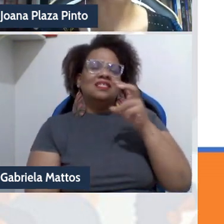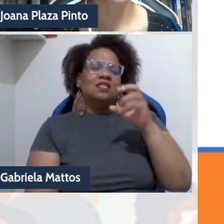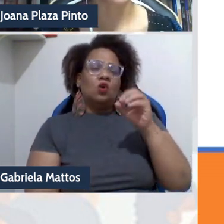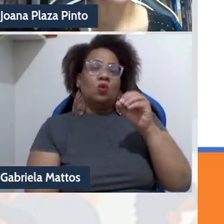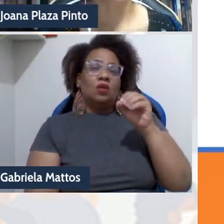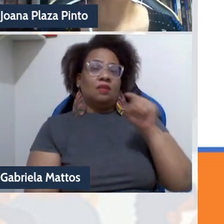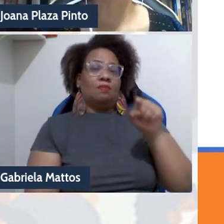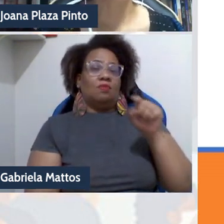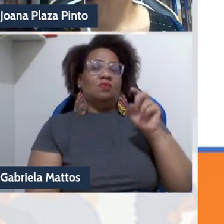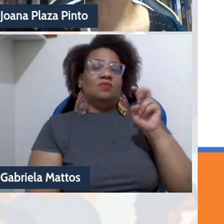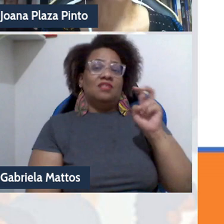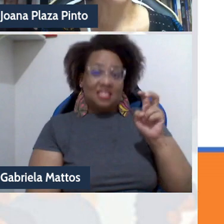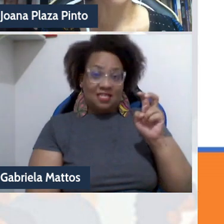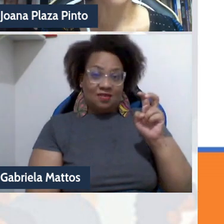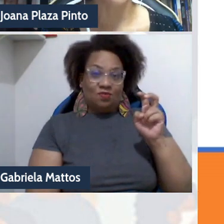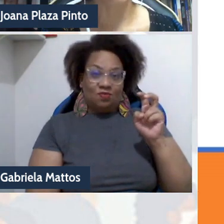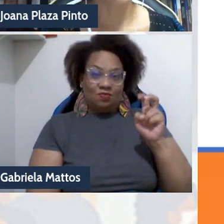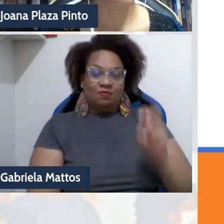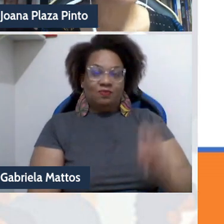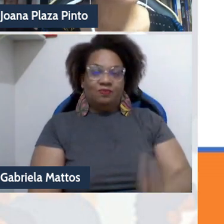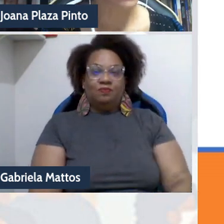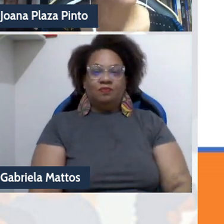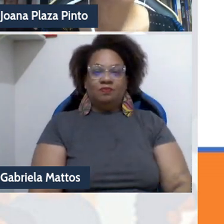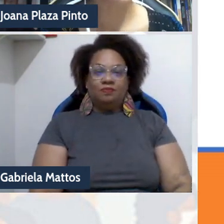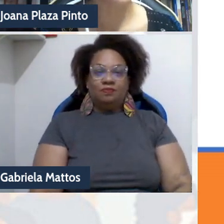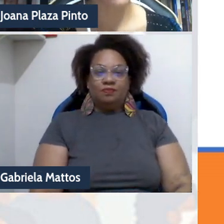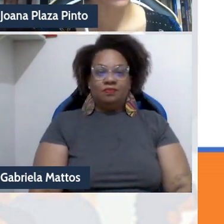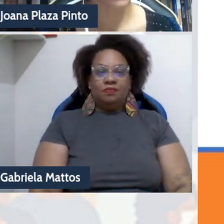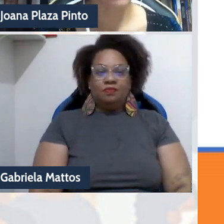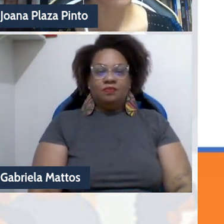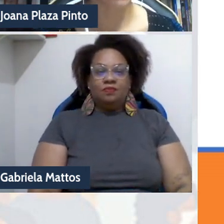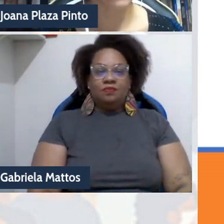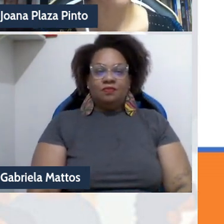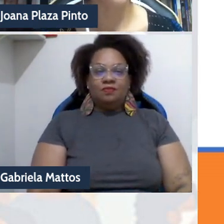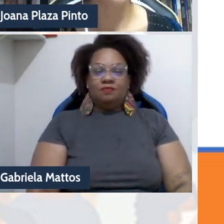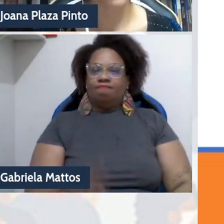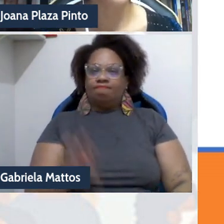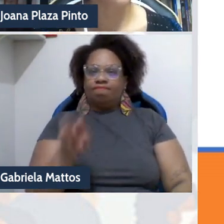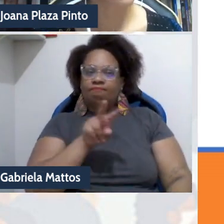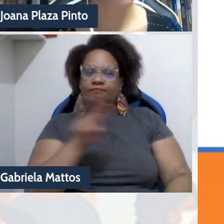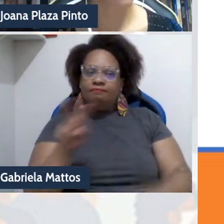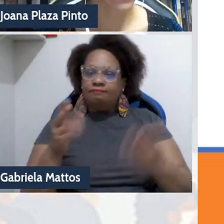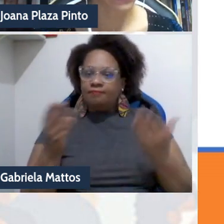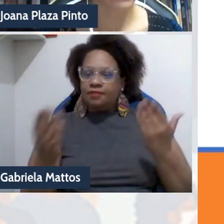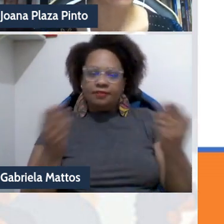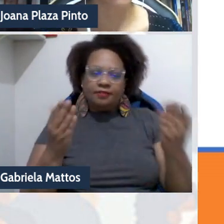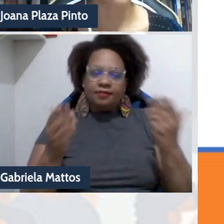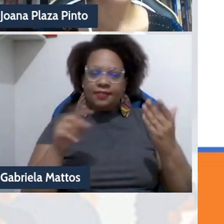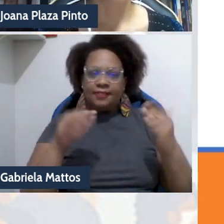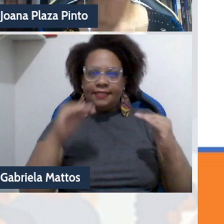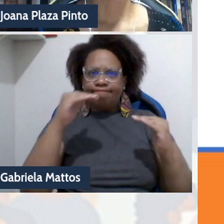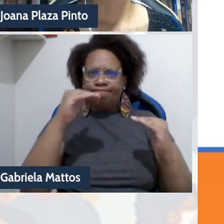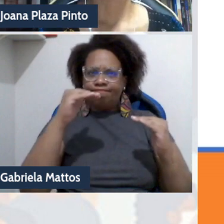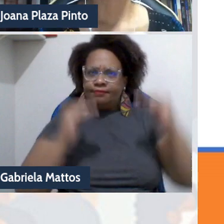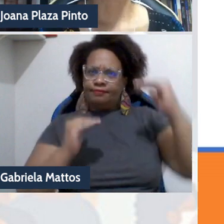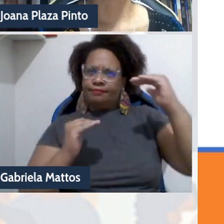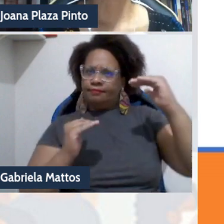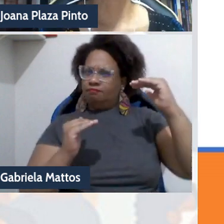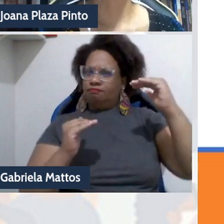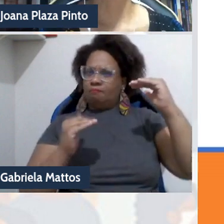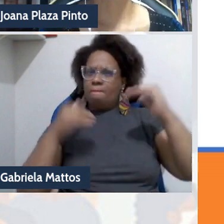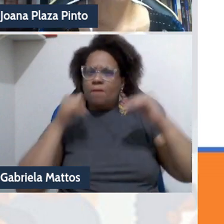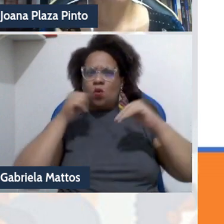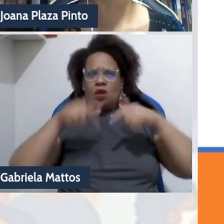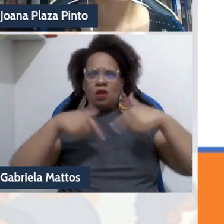50,5. Então, destaca-se nesse caso, nessa desigualdade,